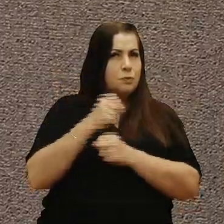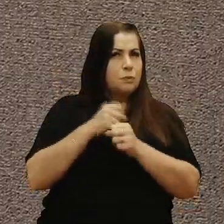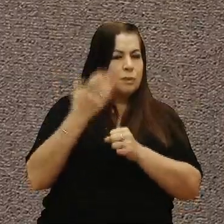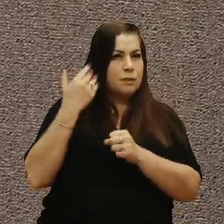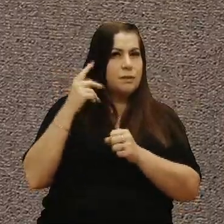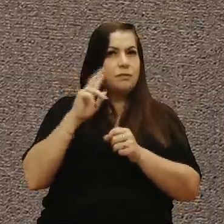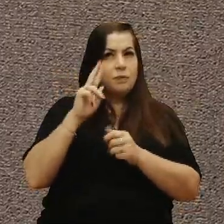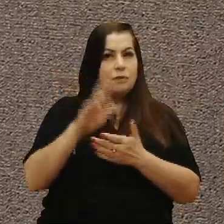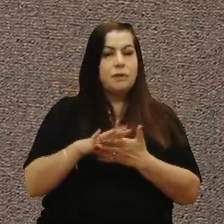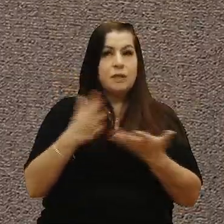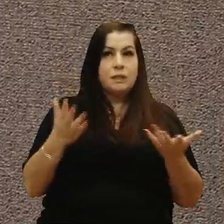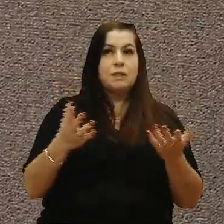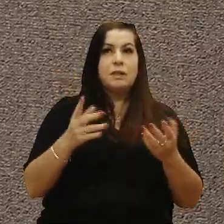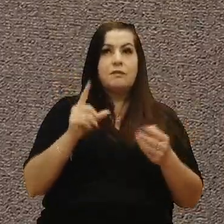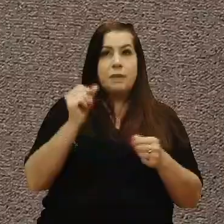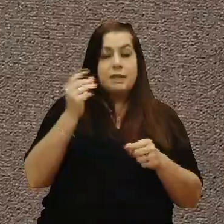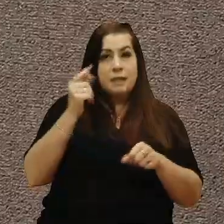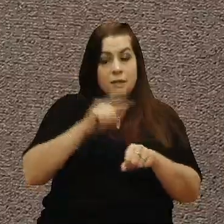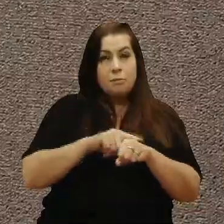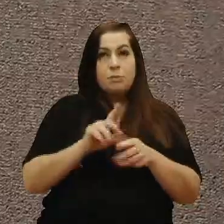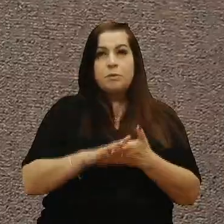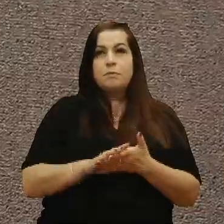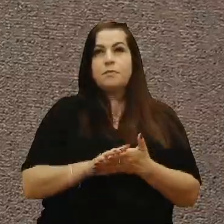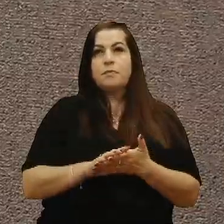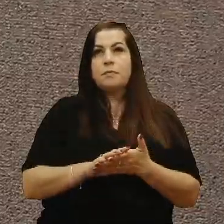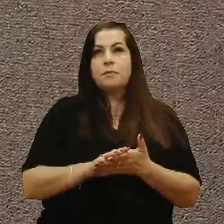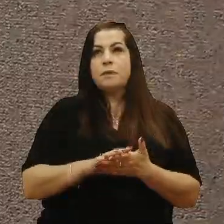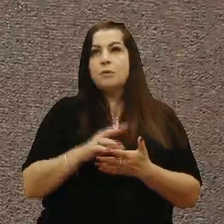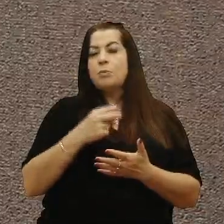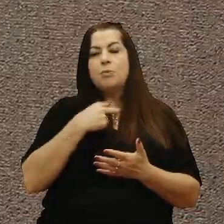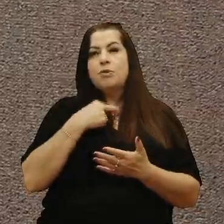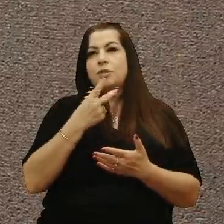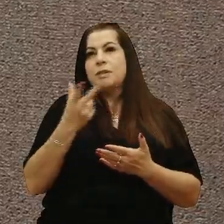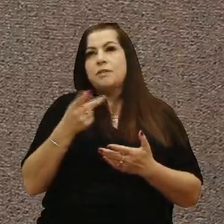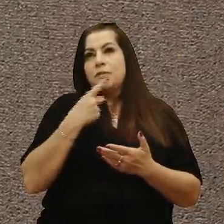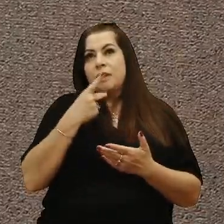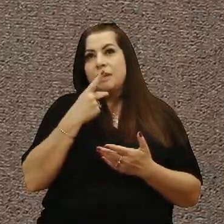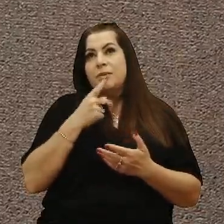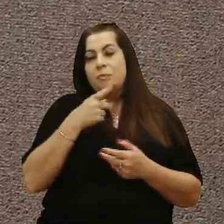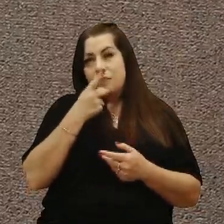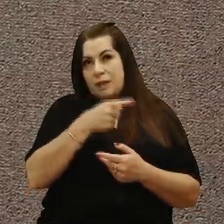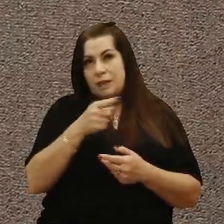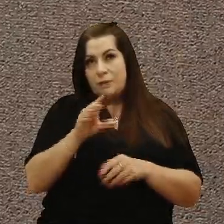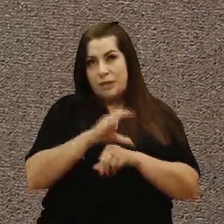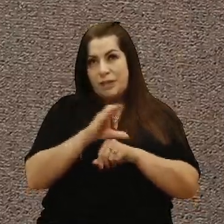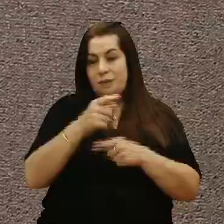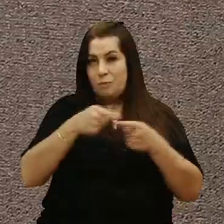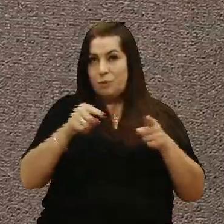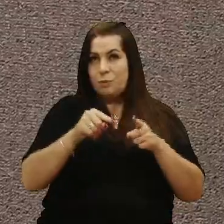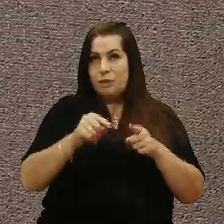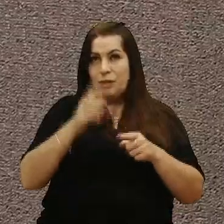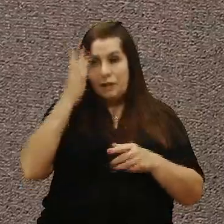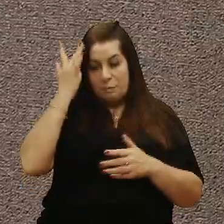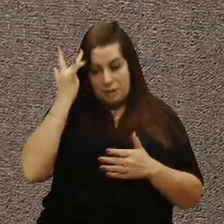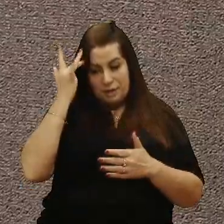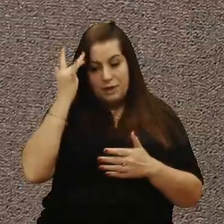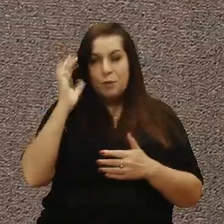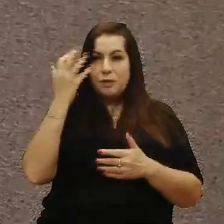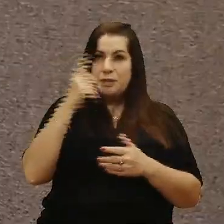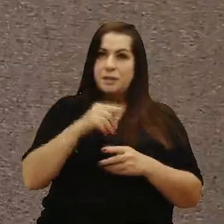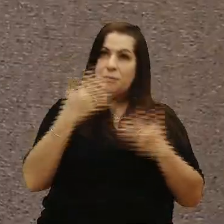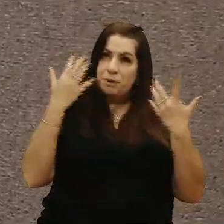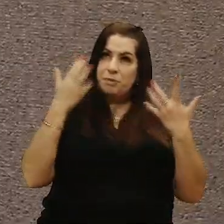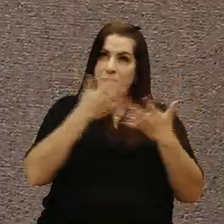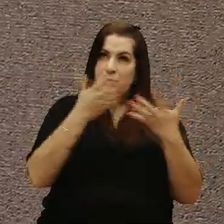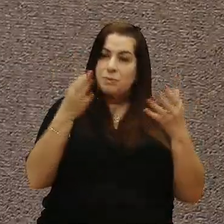mas a gente vai ver isso, enfim, faz um tempo. Mas eu não poderia deixar de me manifestar só para dizer que o CETEC Musical acontece amanhã e também já